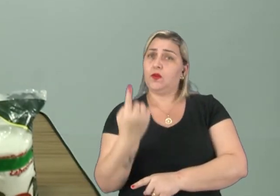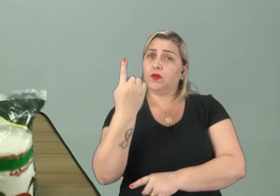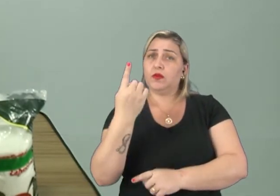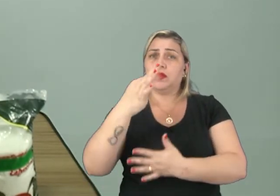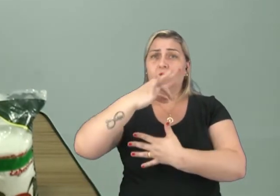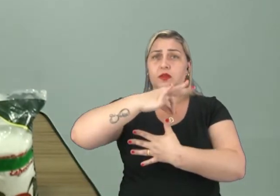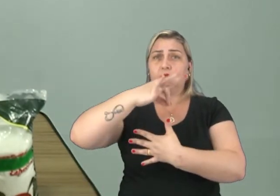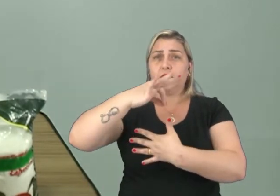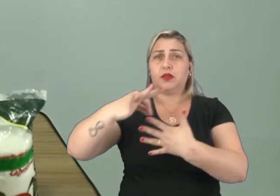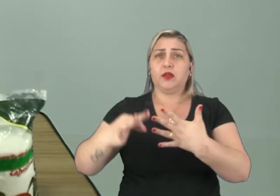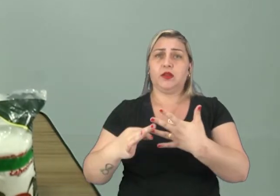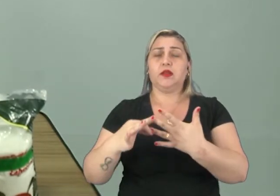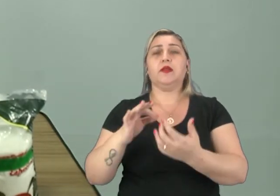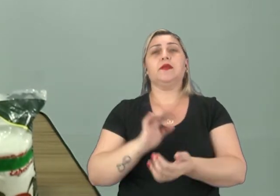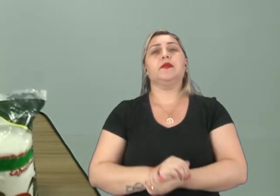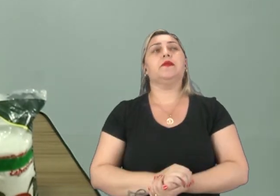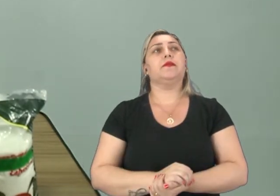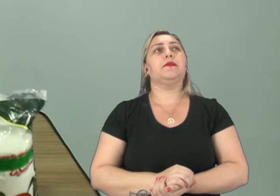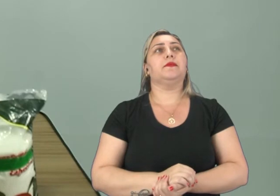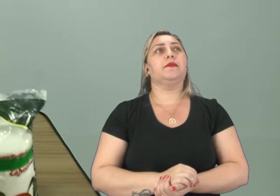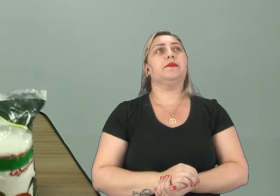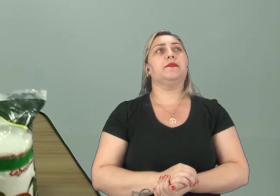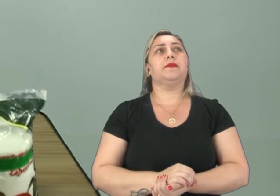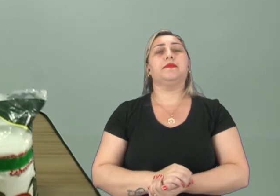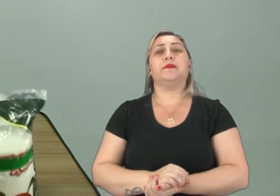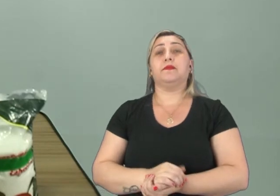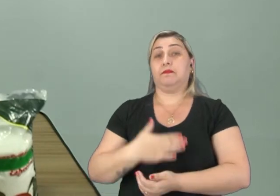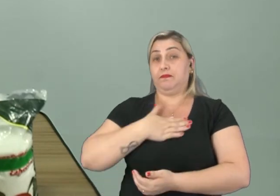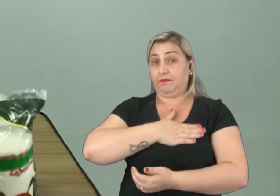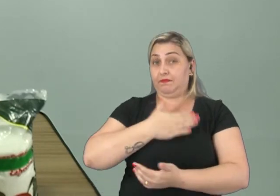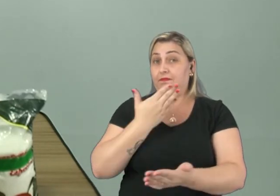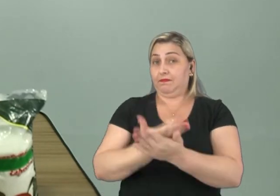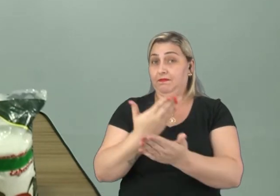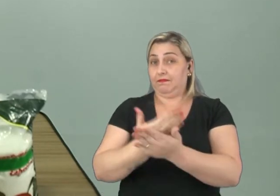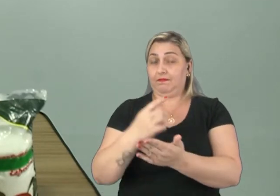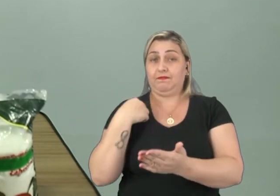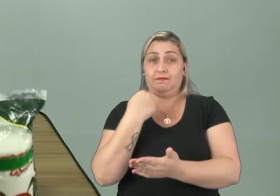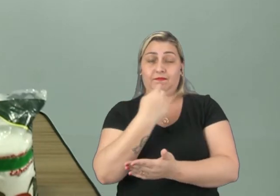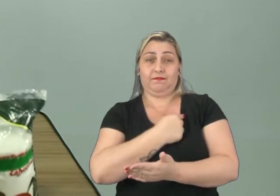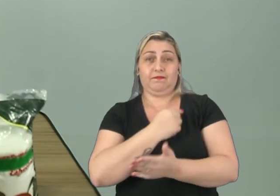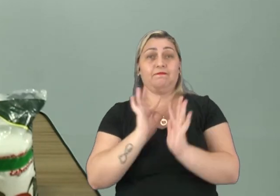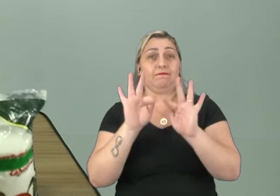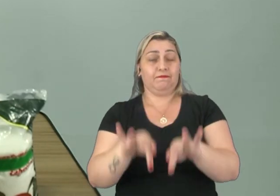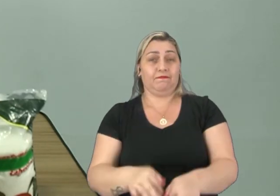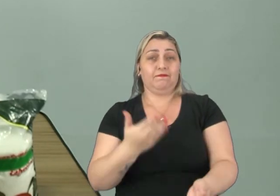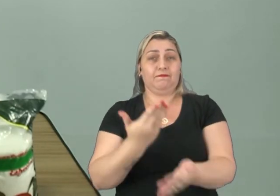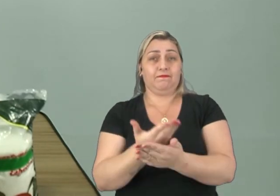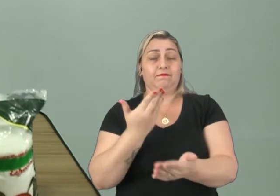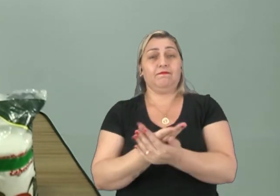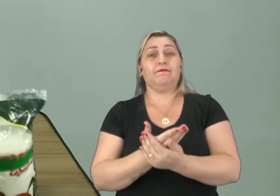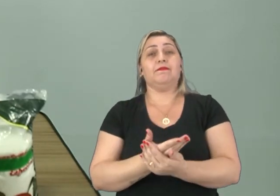um ingrediente na composição dele. Gostaram da nossa aula? Ficamos por aqui